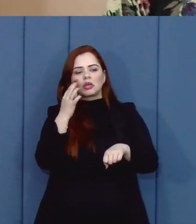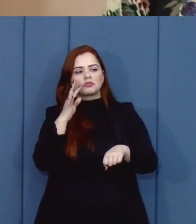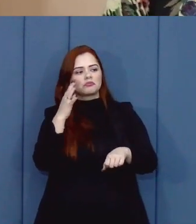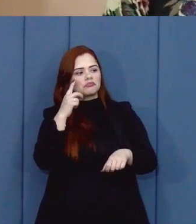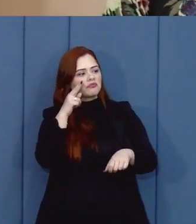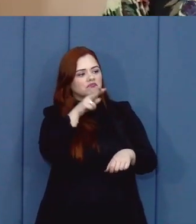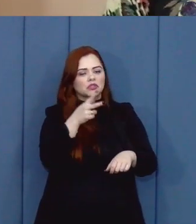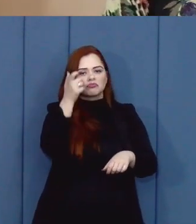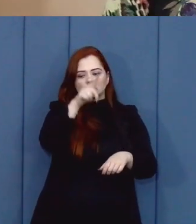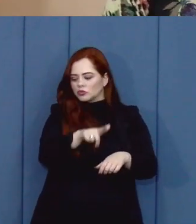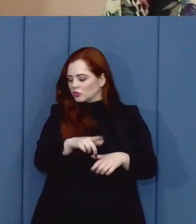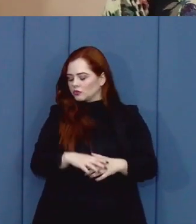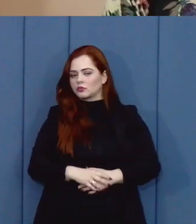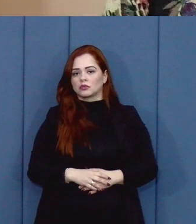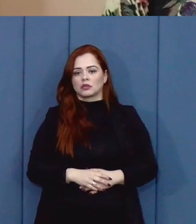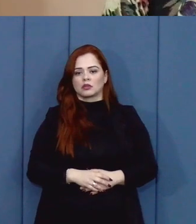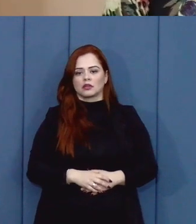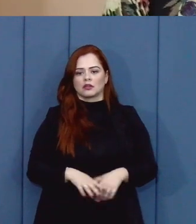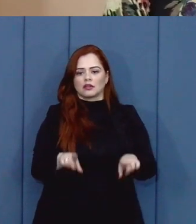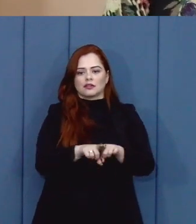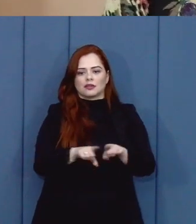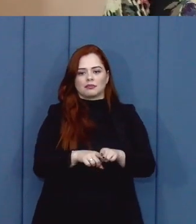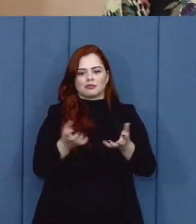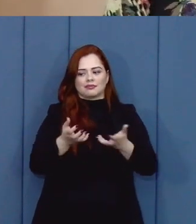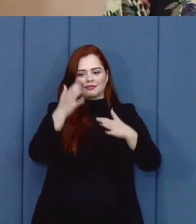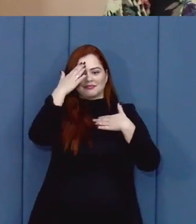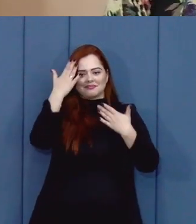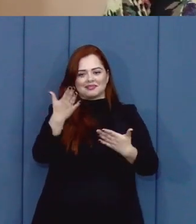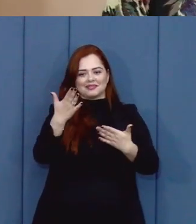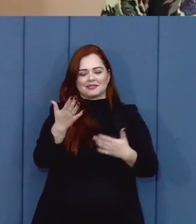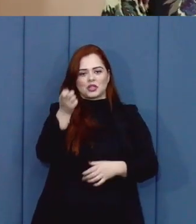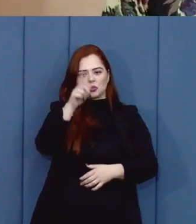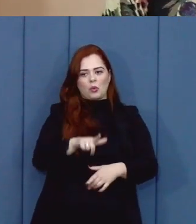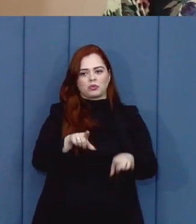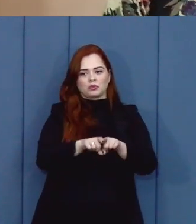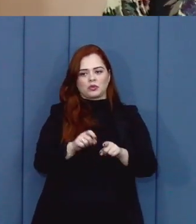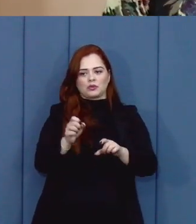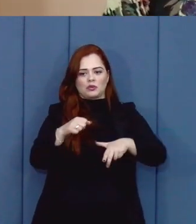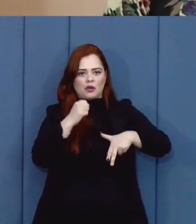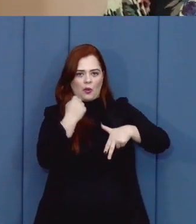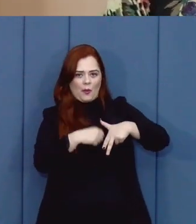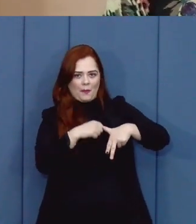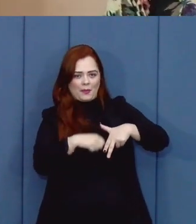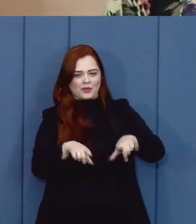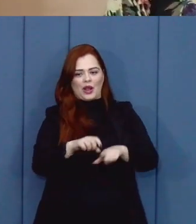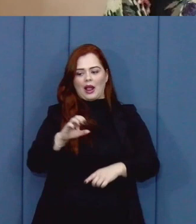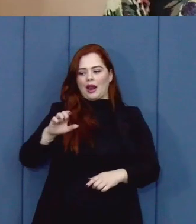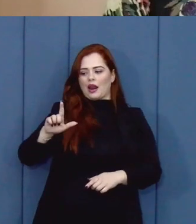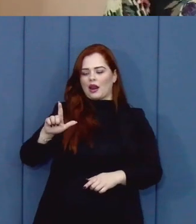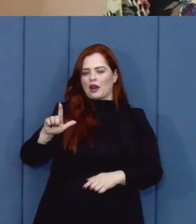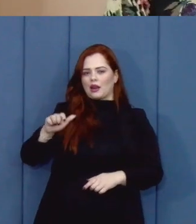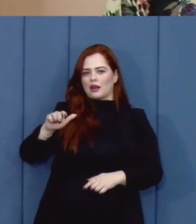de rever. Eu queria agradecer ao embaixador Maurício Carvalho por